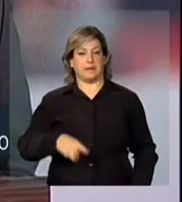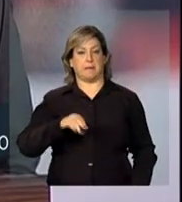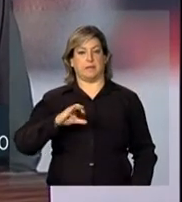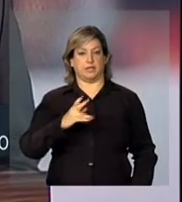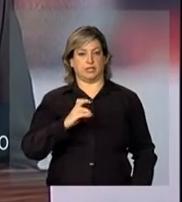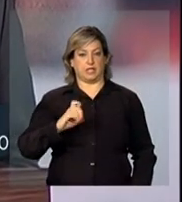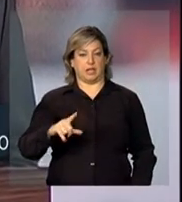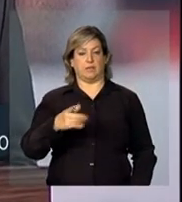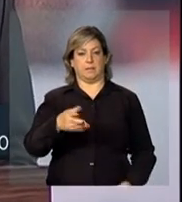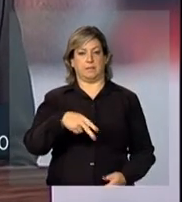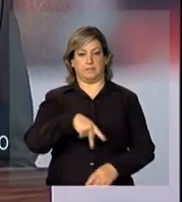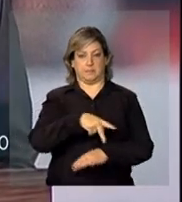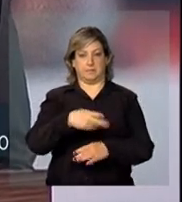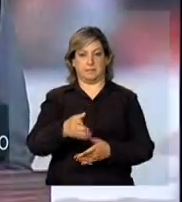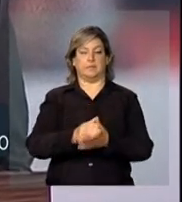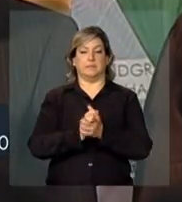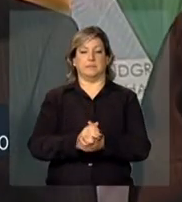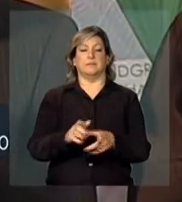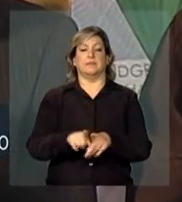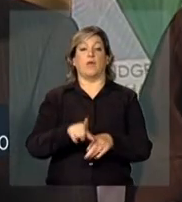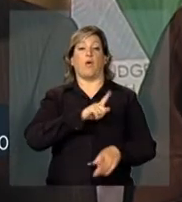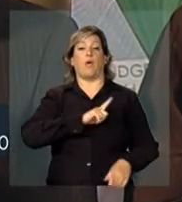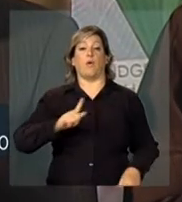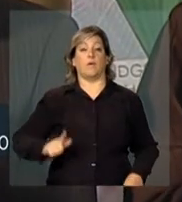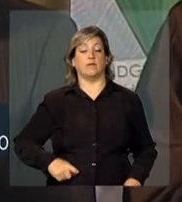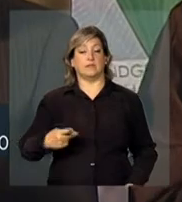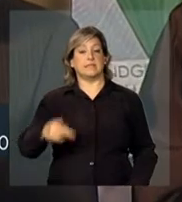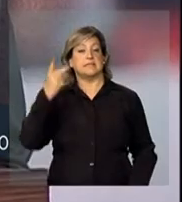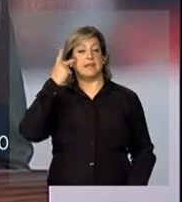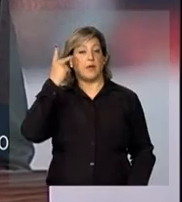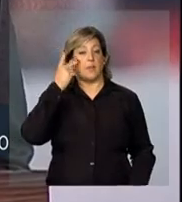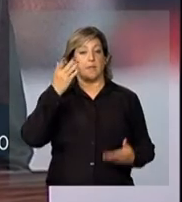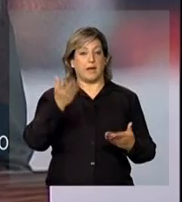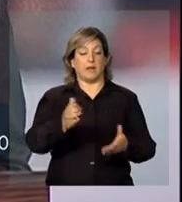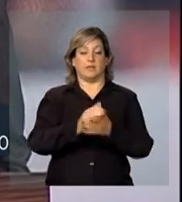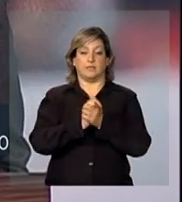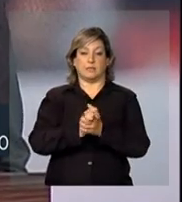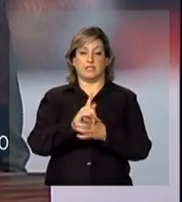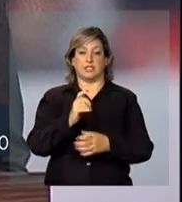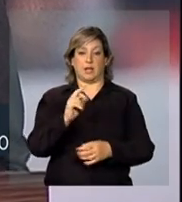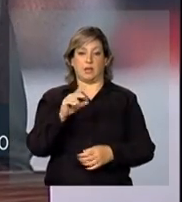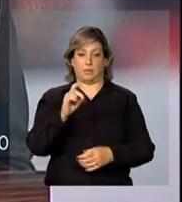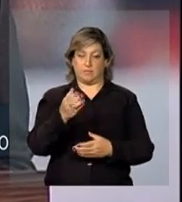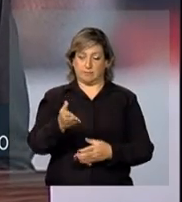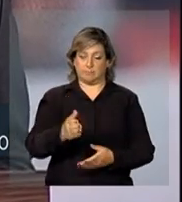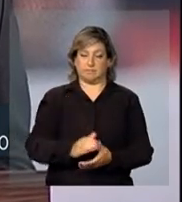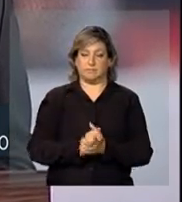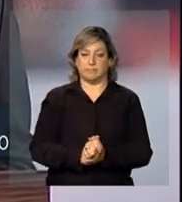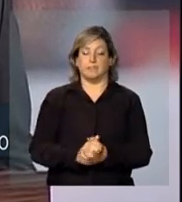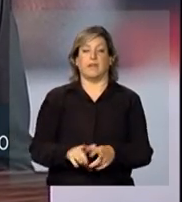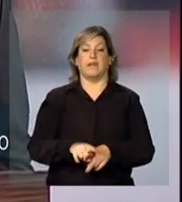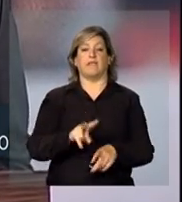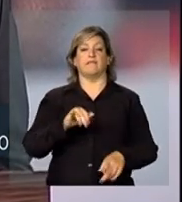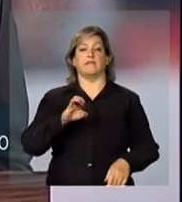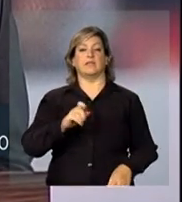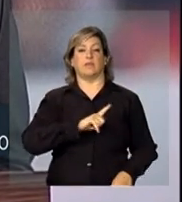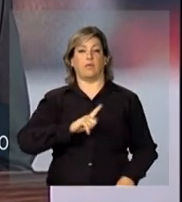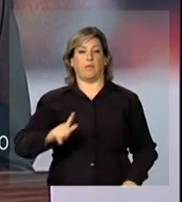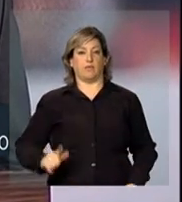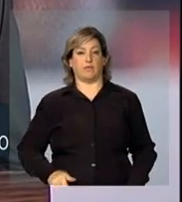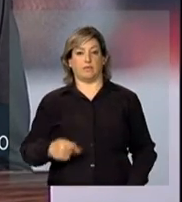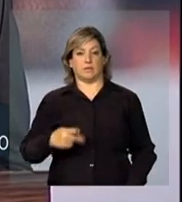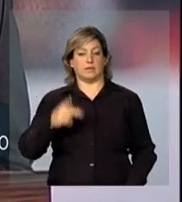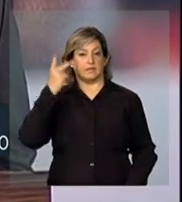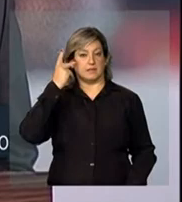Temer excelentíssimo Governador do Estado do estado do Estado de São Paulo Geraldo Alckmin vice-governador Guilherme